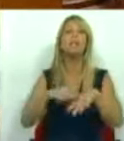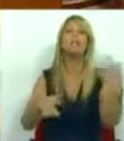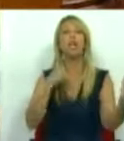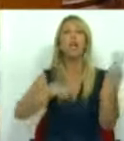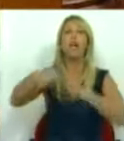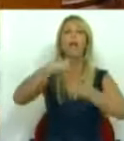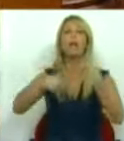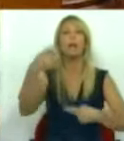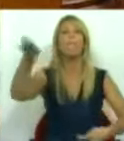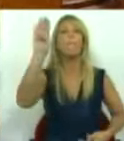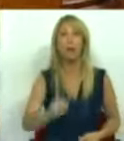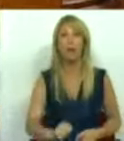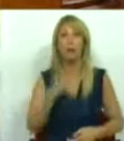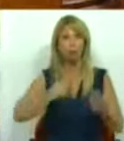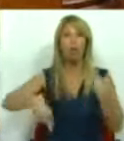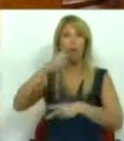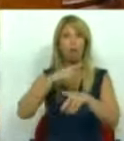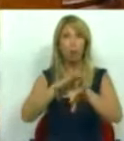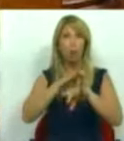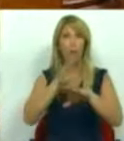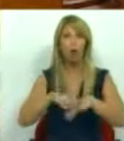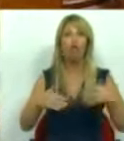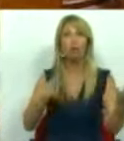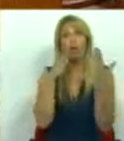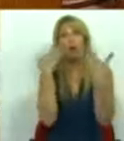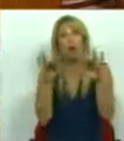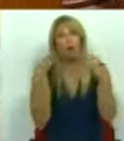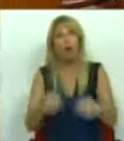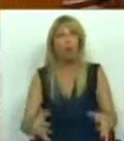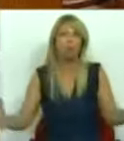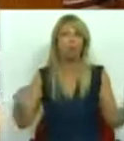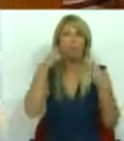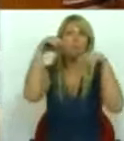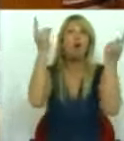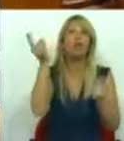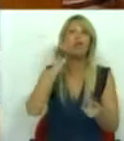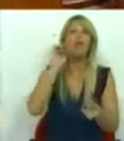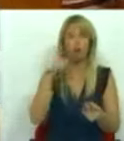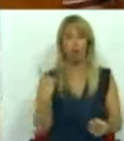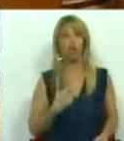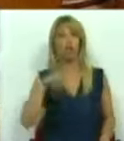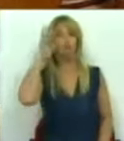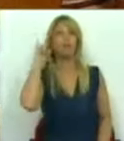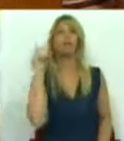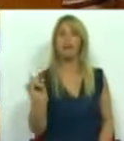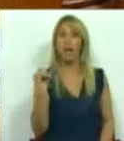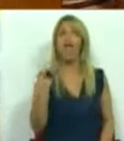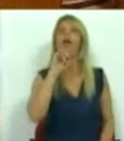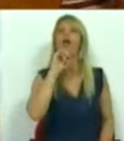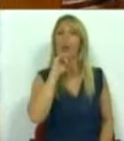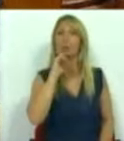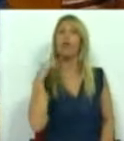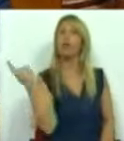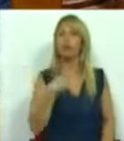PES. As críticas da extrema-esquerda são naturais e servem até para atestar o valor das nossas convicções e a oportunidade dos